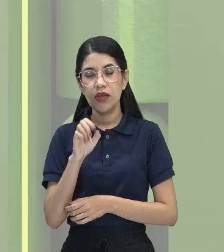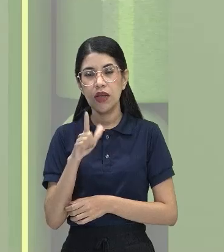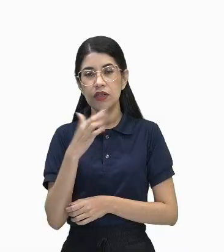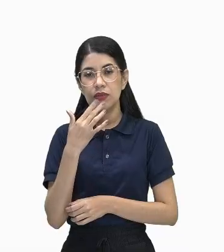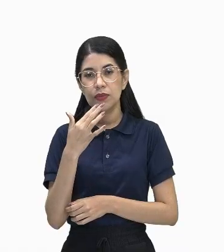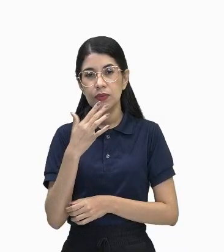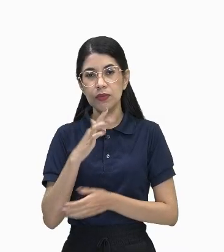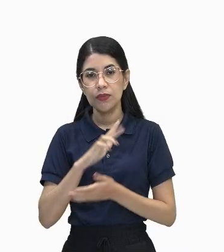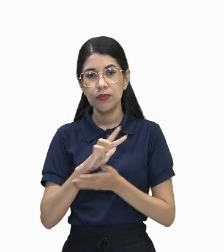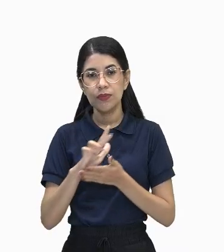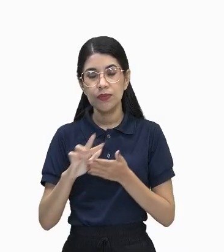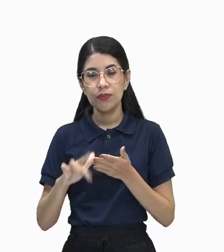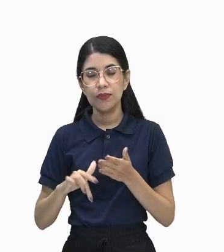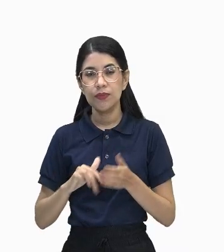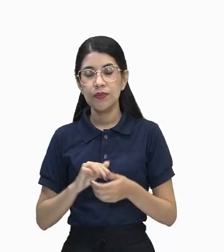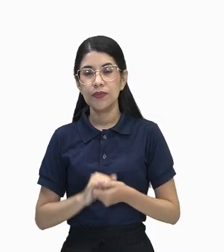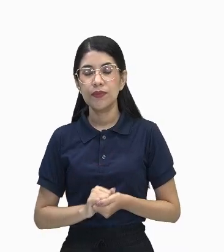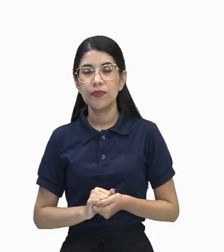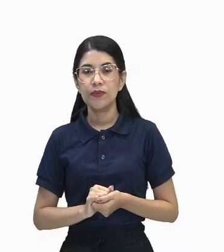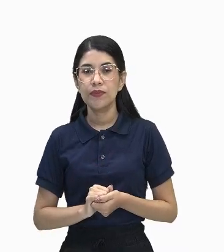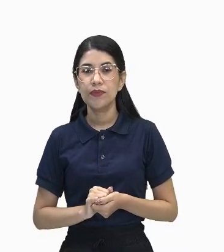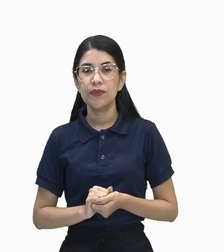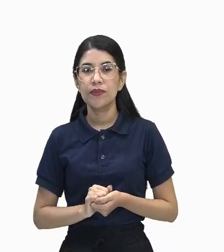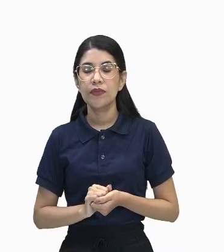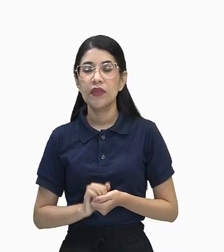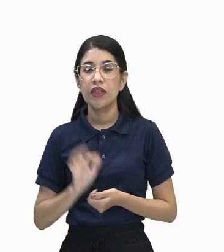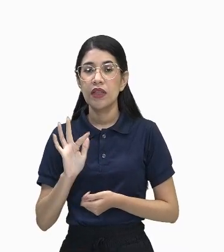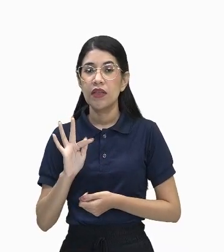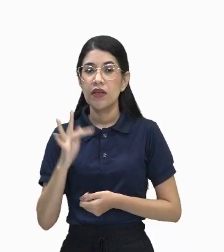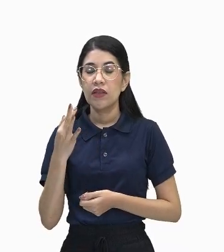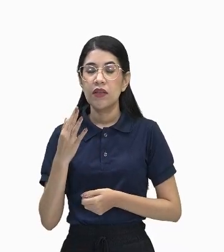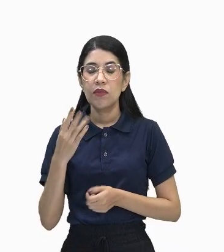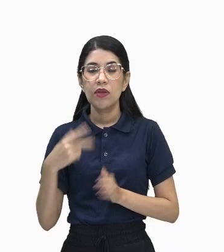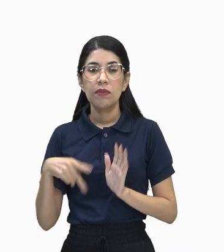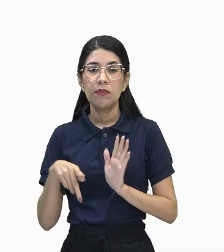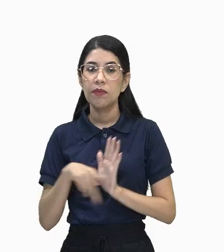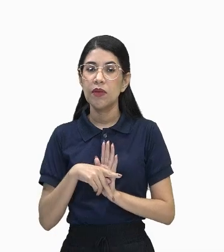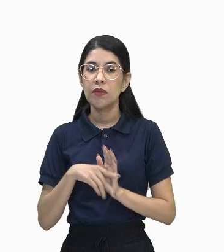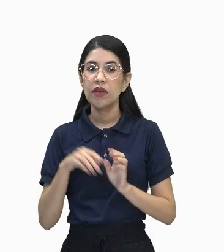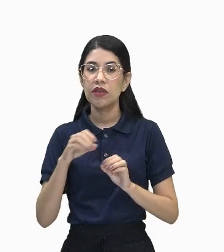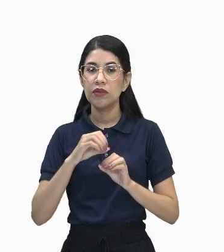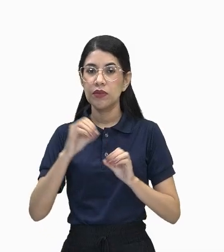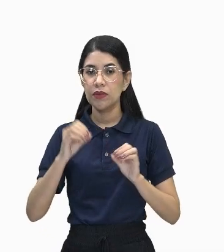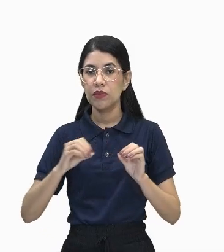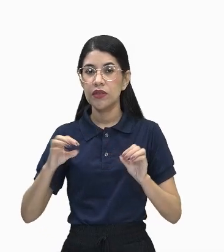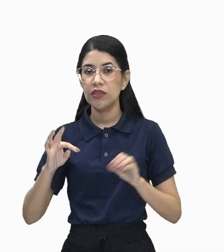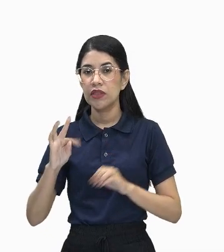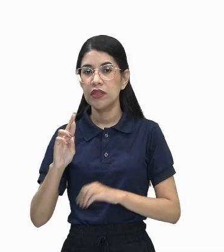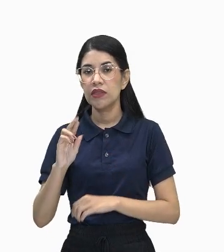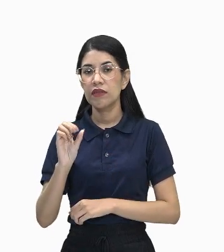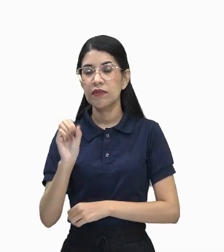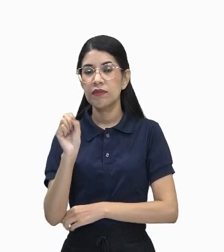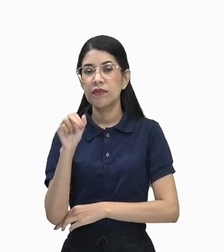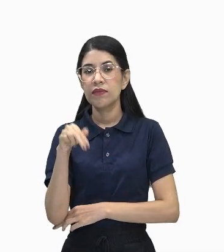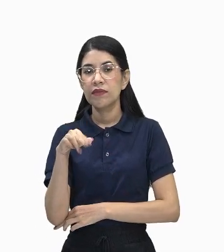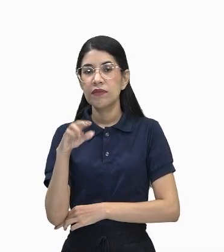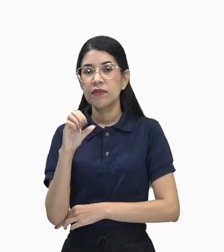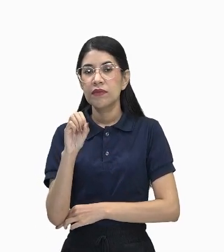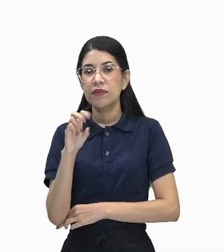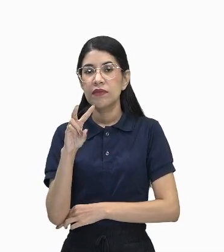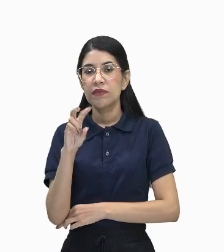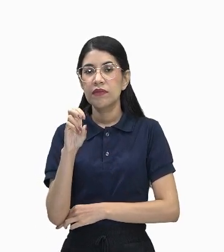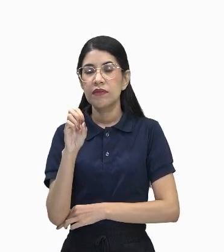seguindo adiante, esse fenômeno é exclusivo de ondas transversais. Interessante que